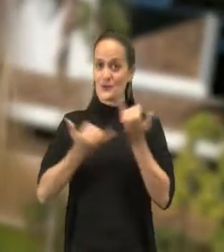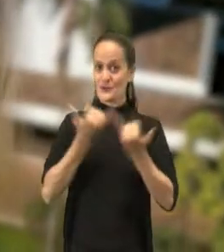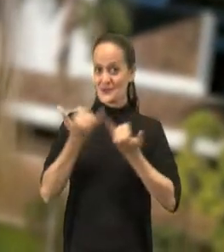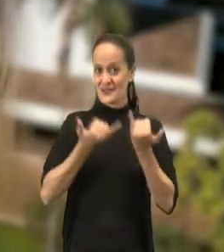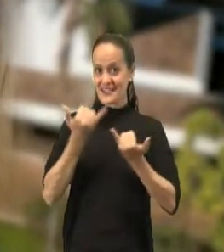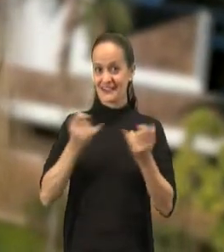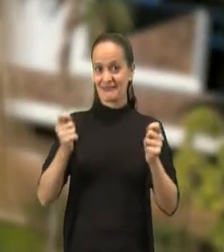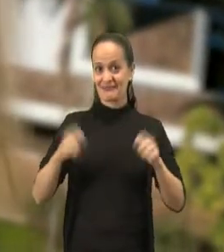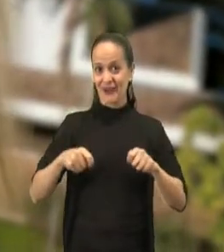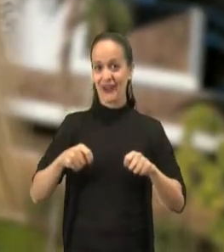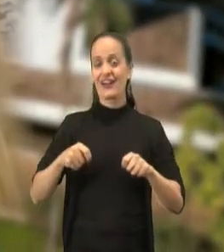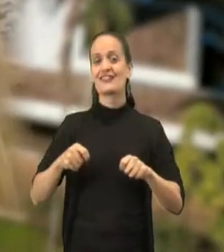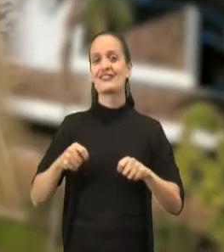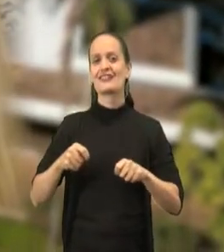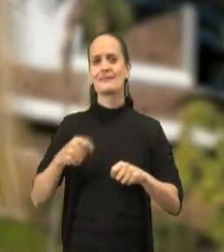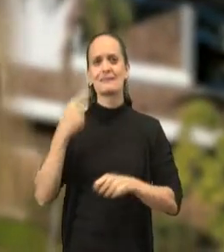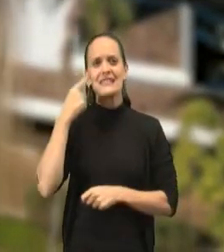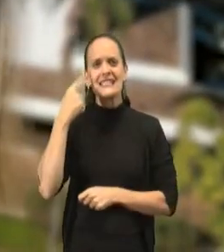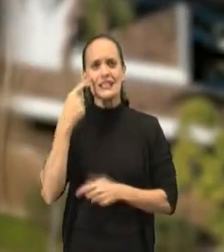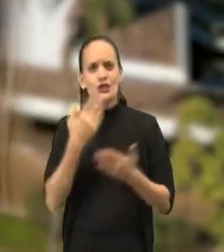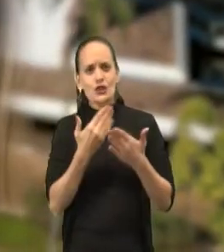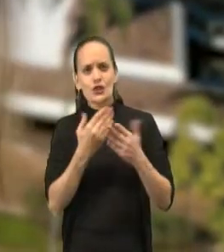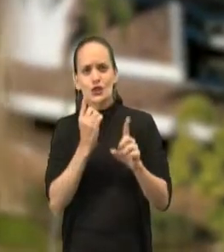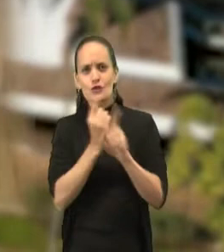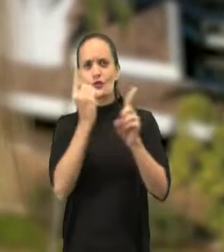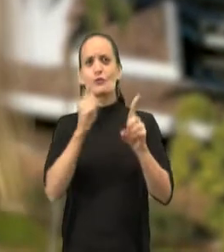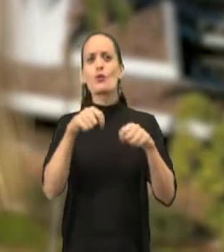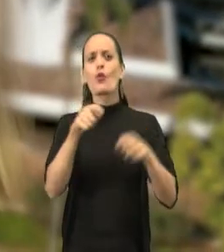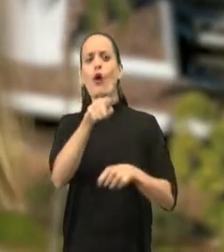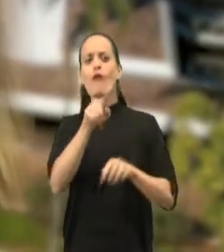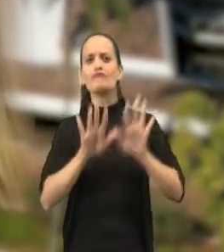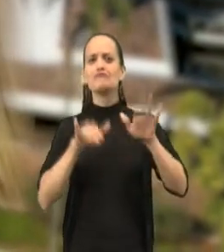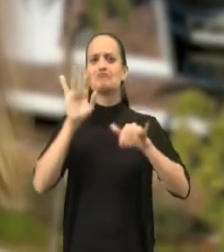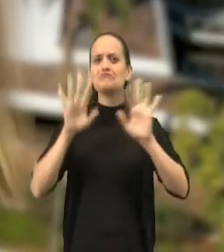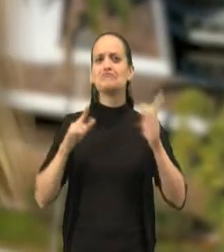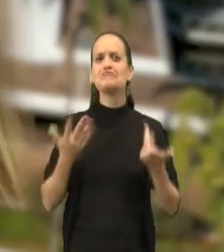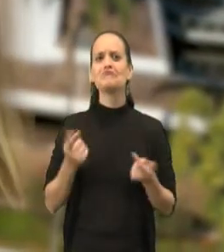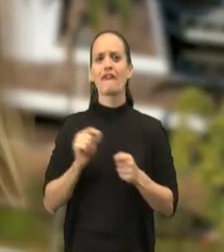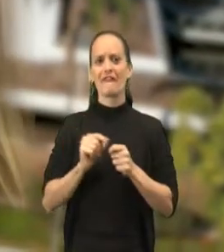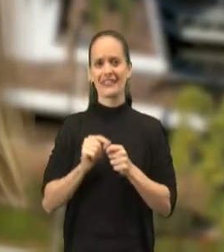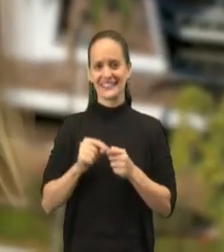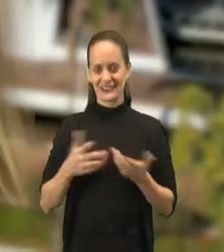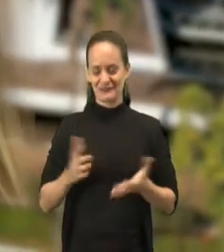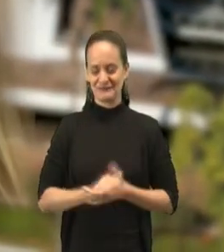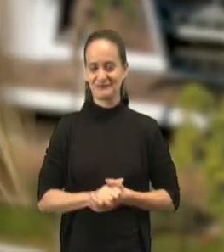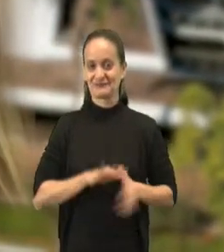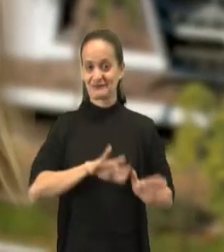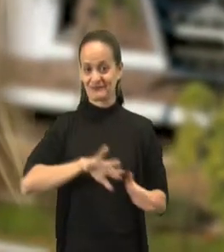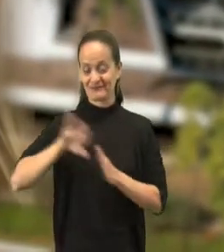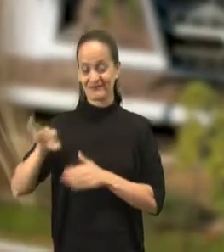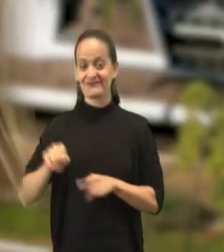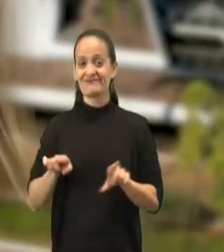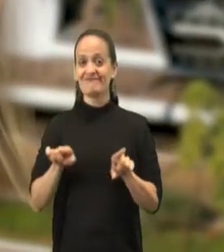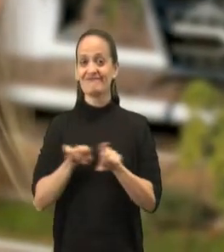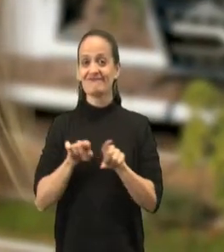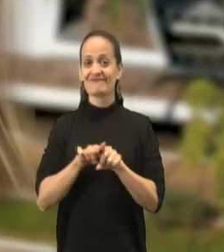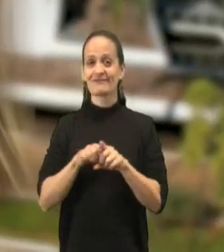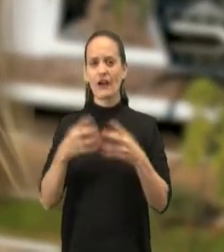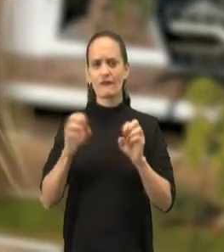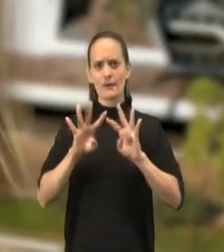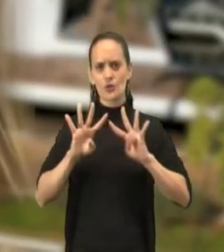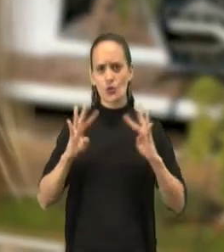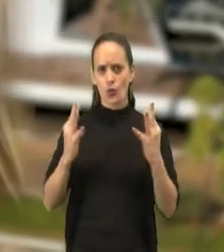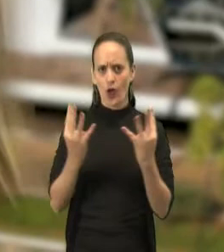cada grupo tem que adivinhar a mímica do outro. Vamos transformar esse período de quarentena,